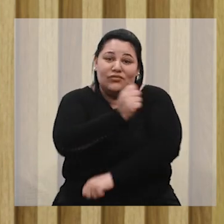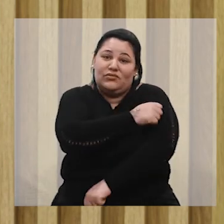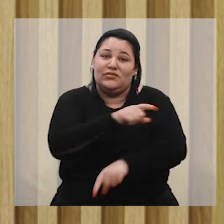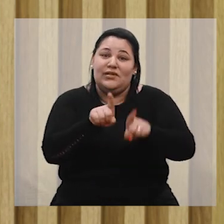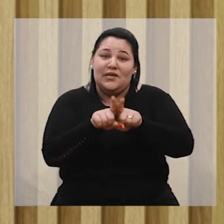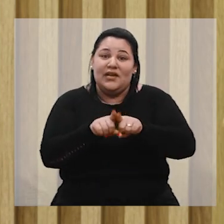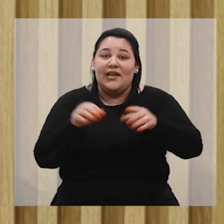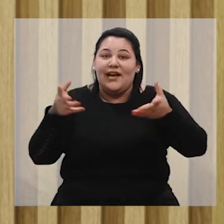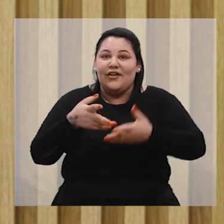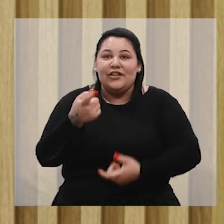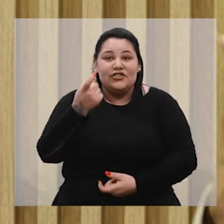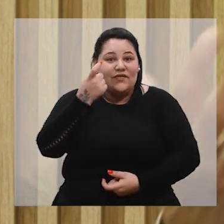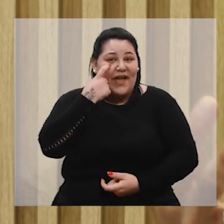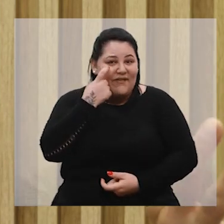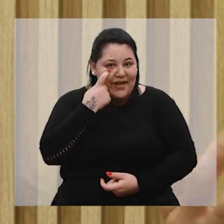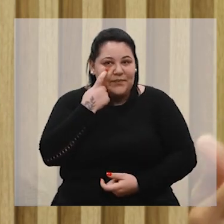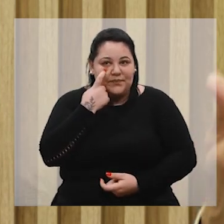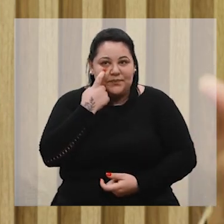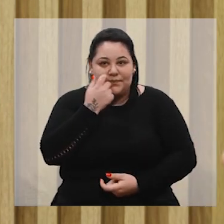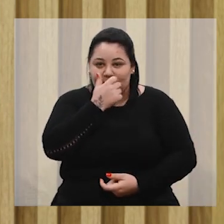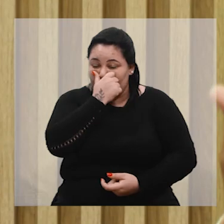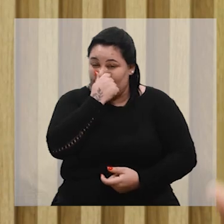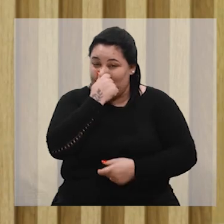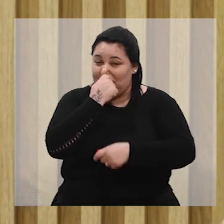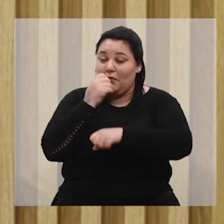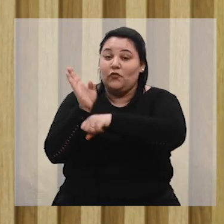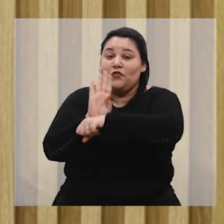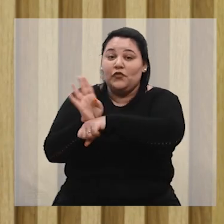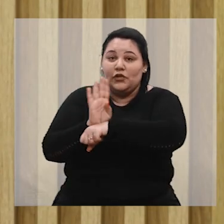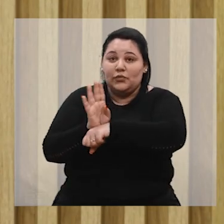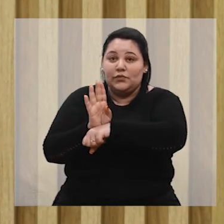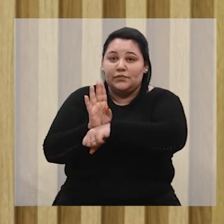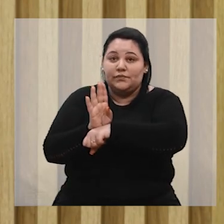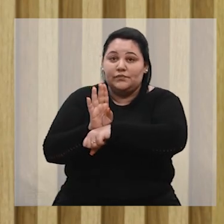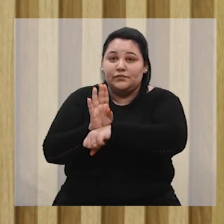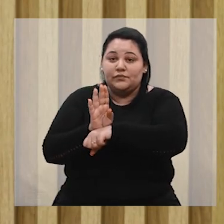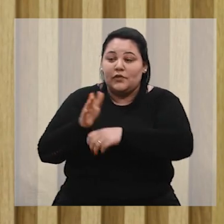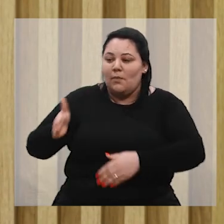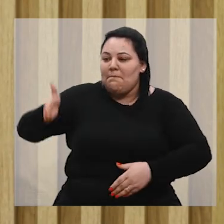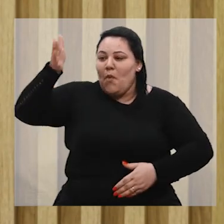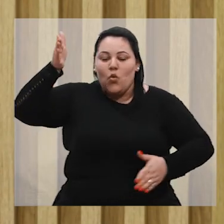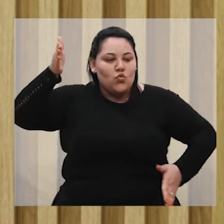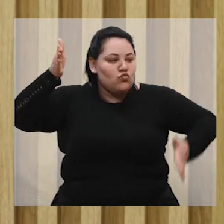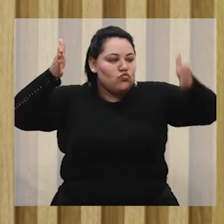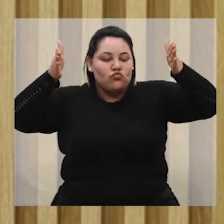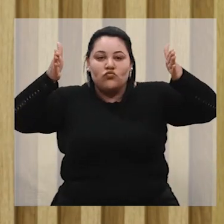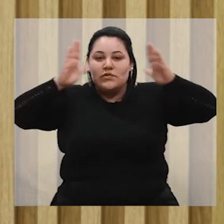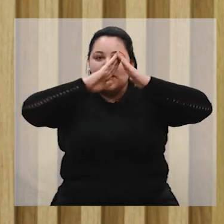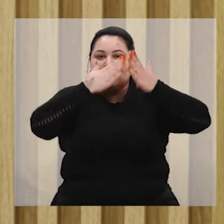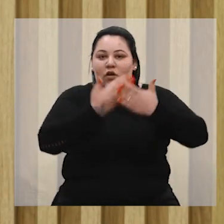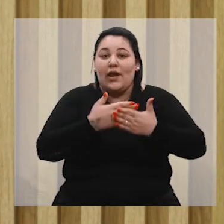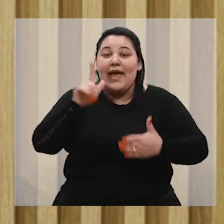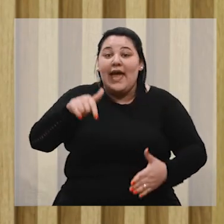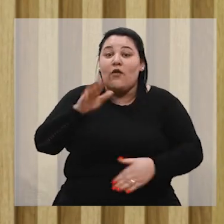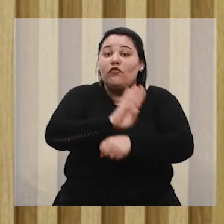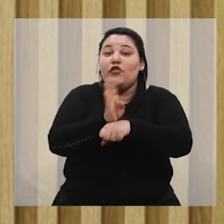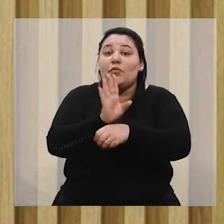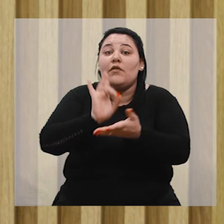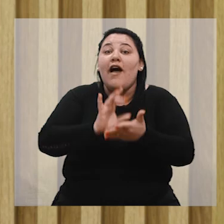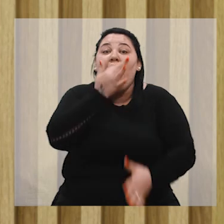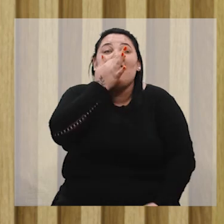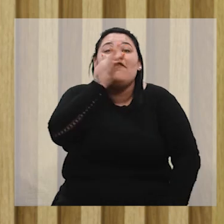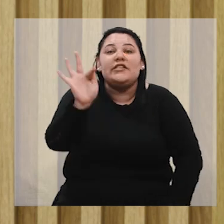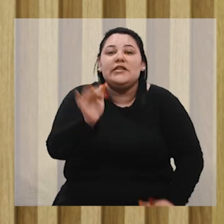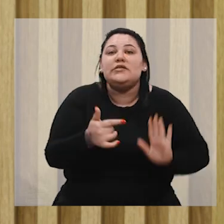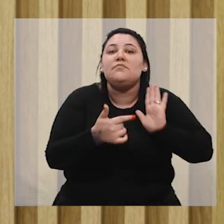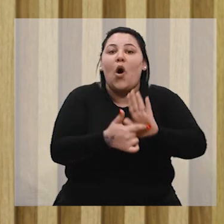porque não queira, mas porque às vezes é difícil. E a gente vai ver agora, vou chamar uma sinopse de um filme